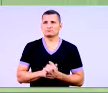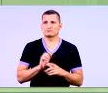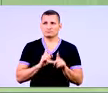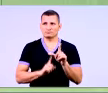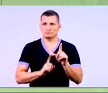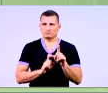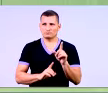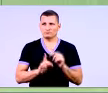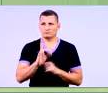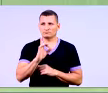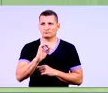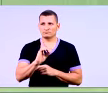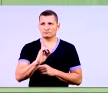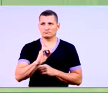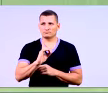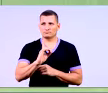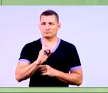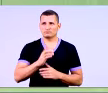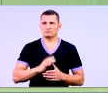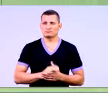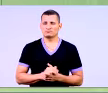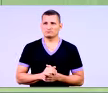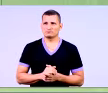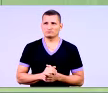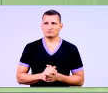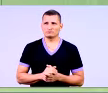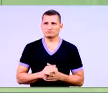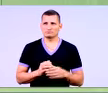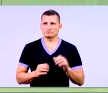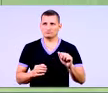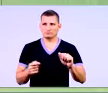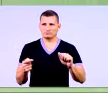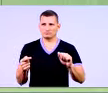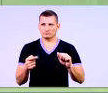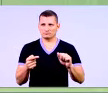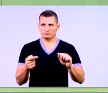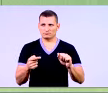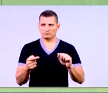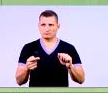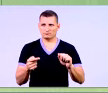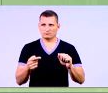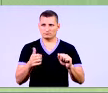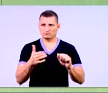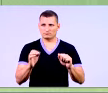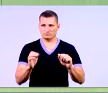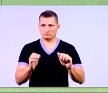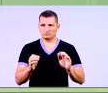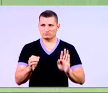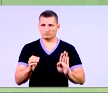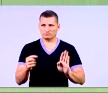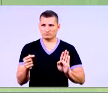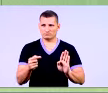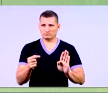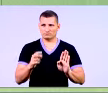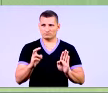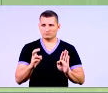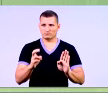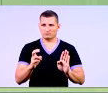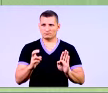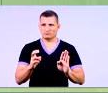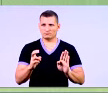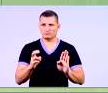de a recebe 10 e recebe cinco